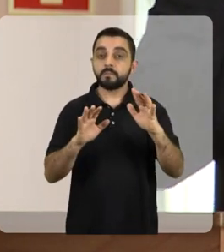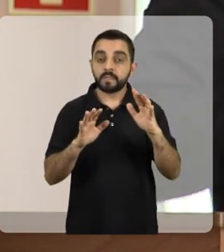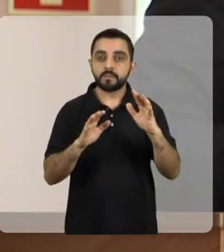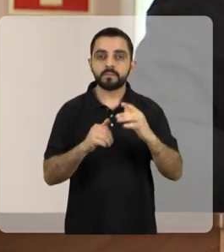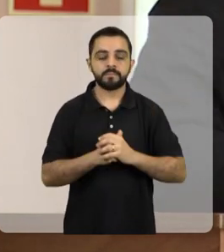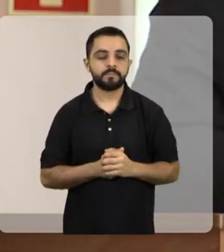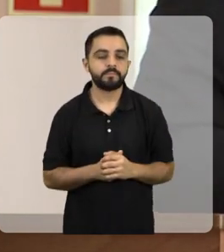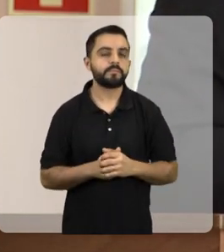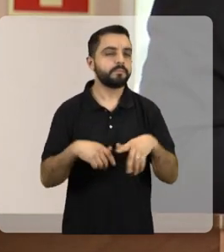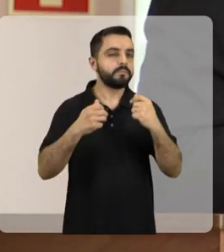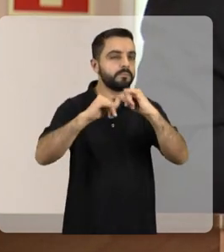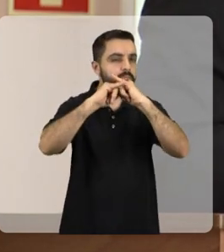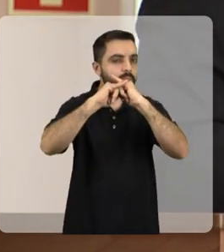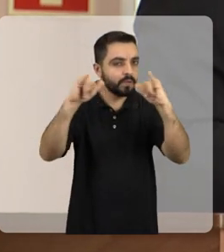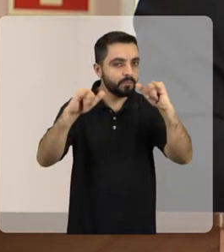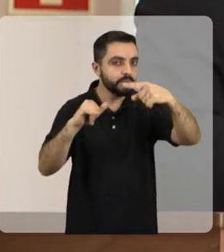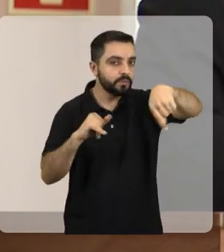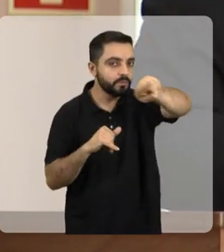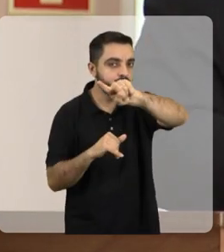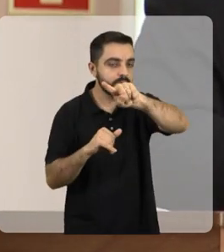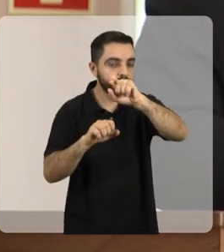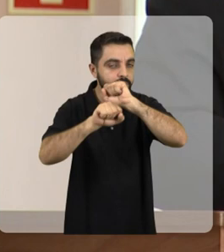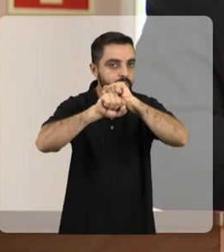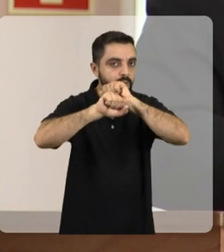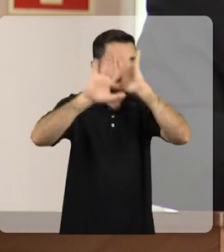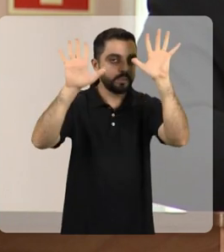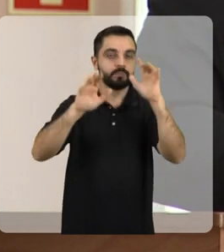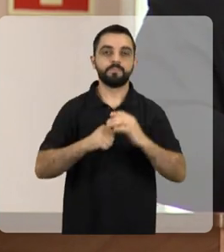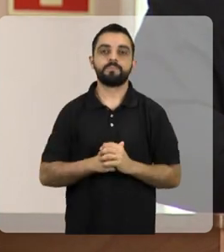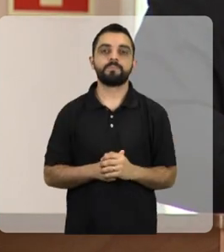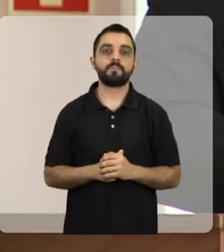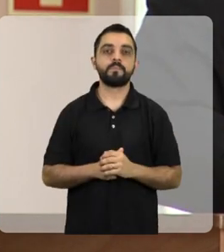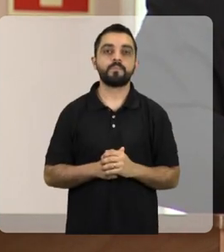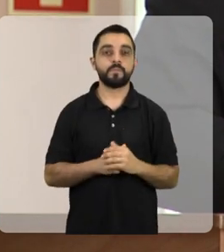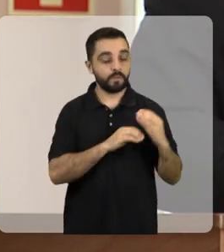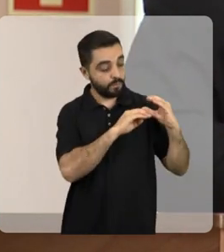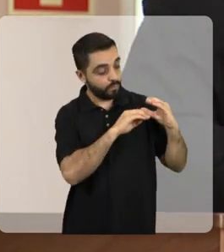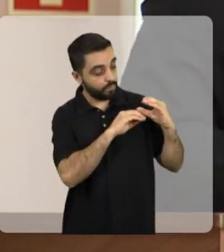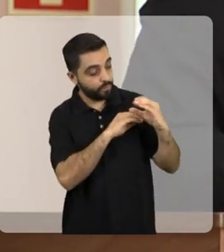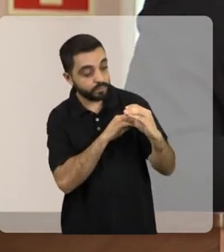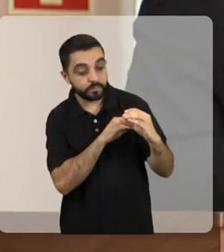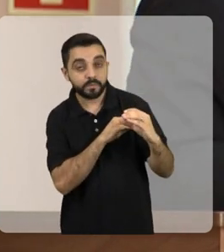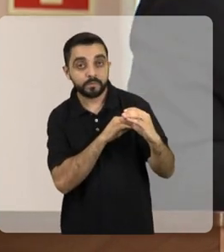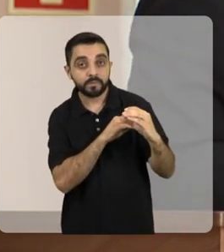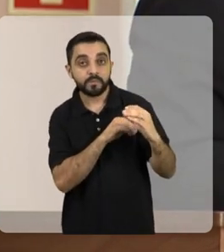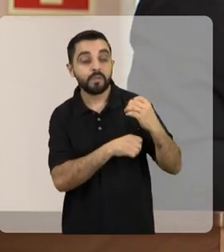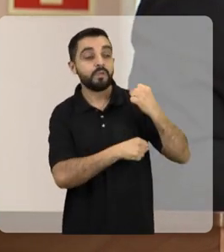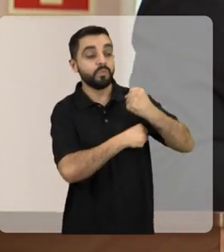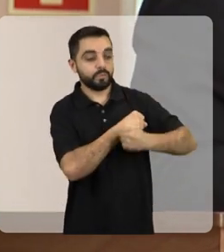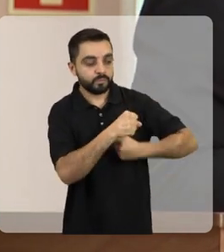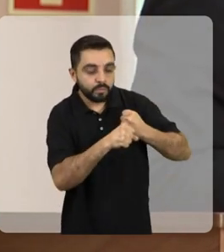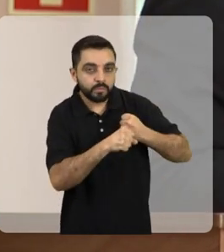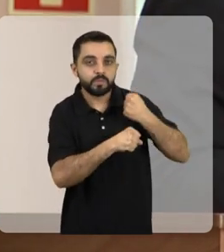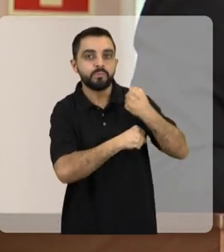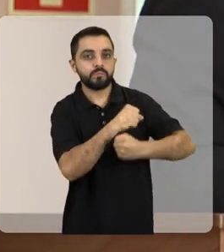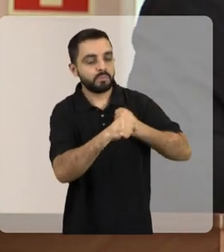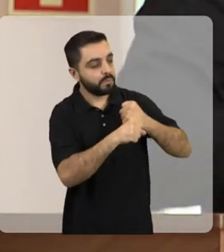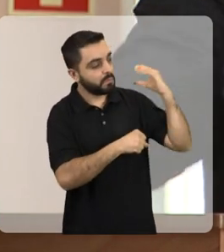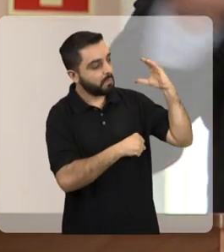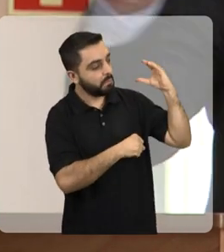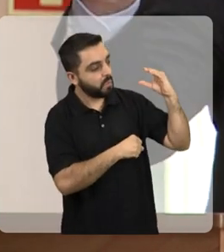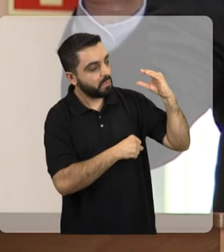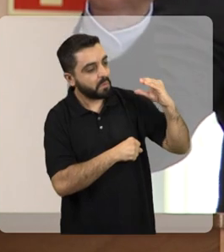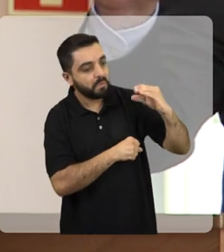passo, eu preciso dizer aos vereadores e vereadoras o seguinte: esse orçamento tem sido encolhido ao longo dos últimos